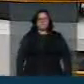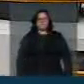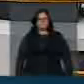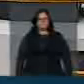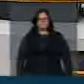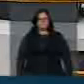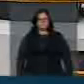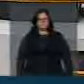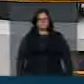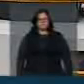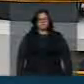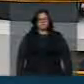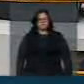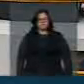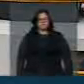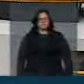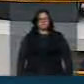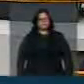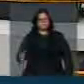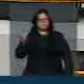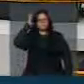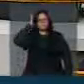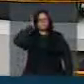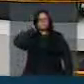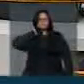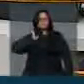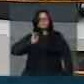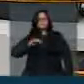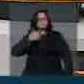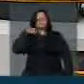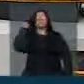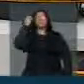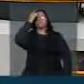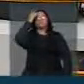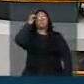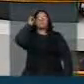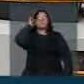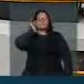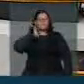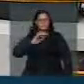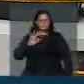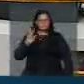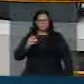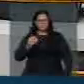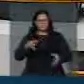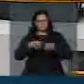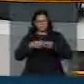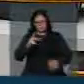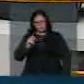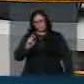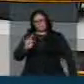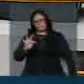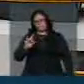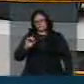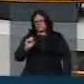senhoras e senhores deputados, todos os partidos, hoje à tarde, se manifestaram